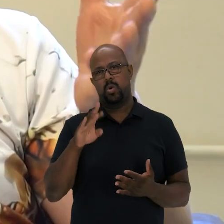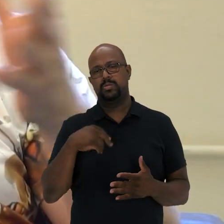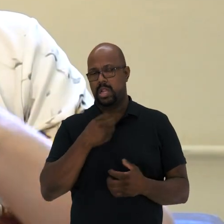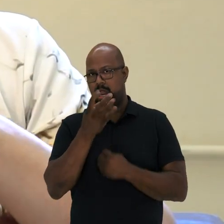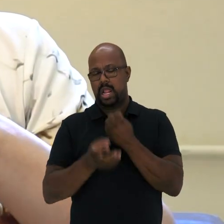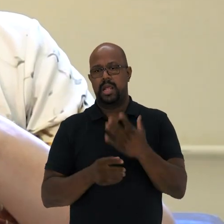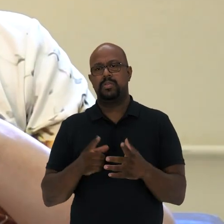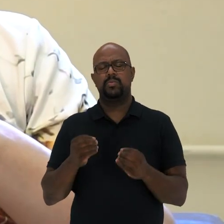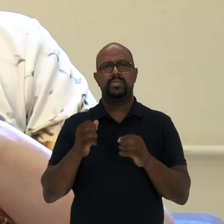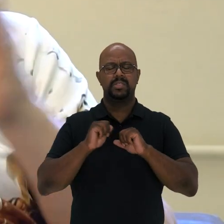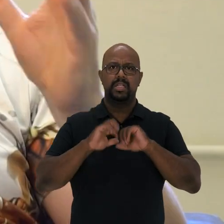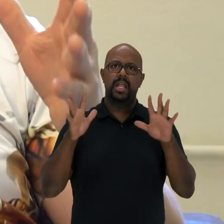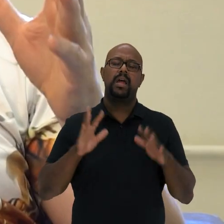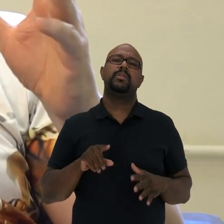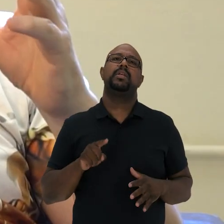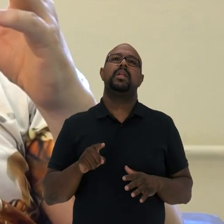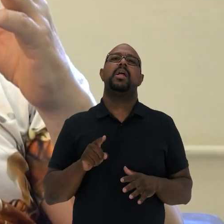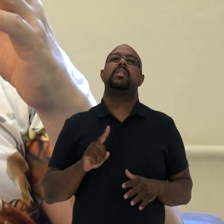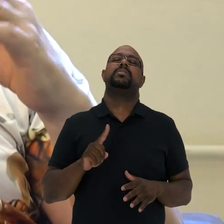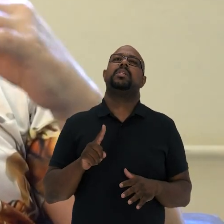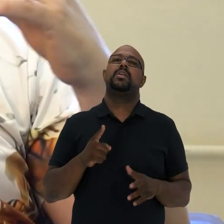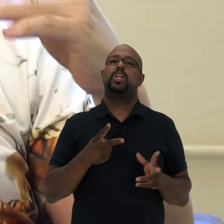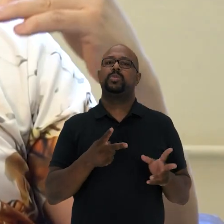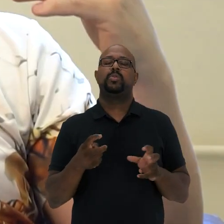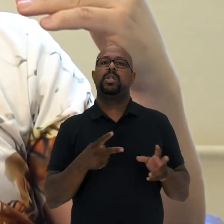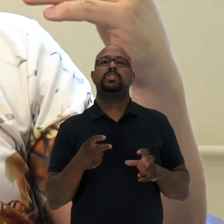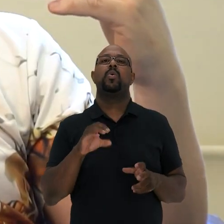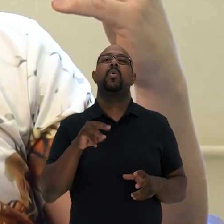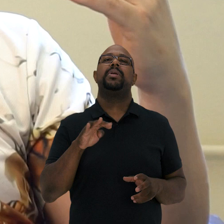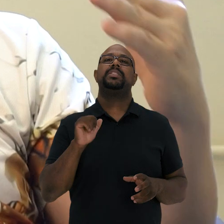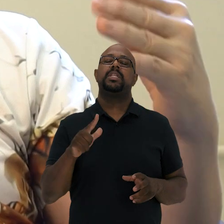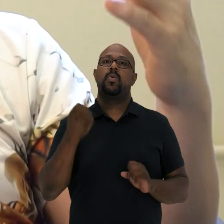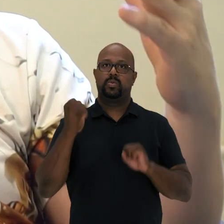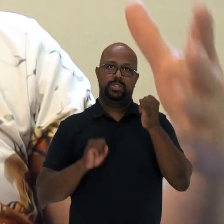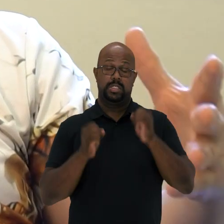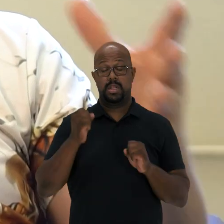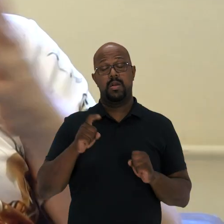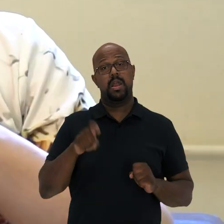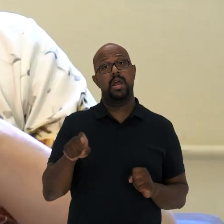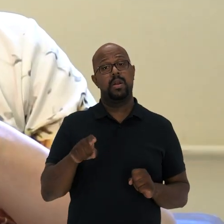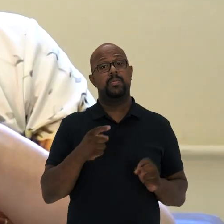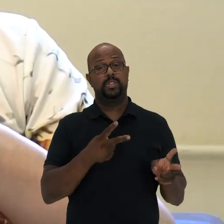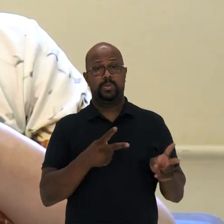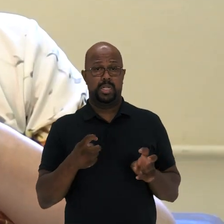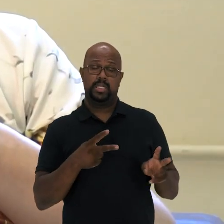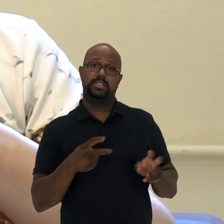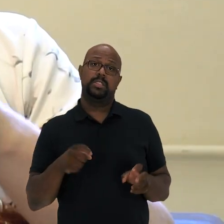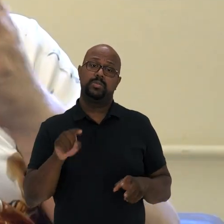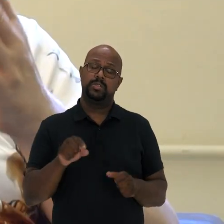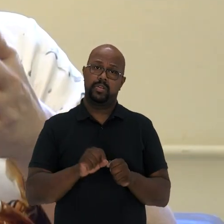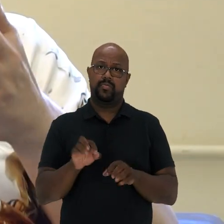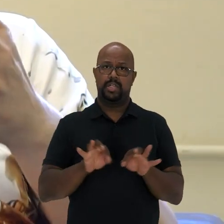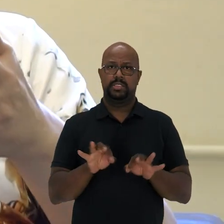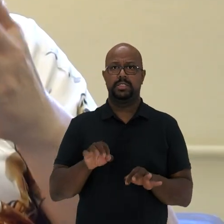ele me relata, ficou muito claro que não seria uma exploração comercial industrial, seria uma